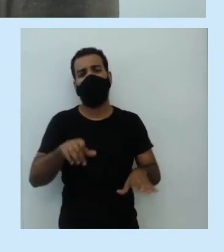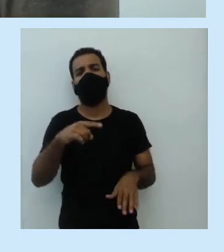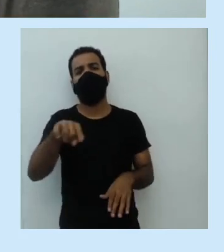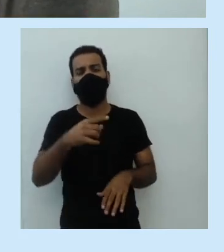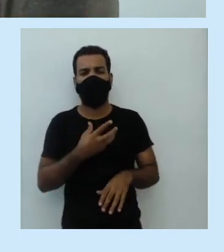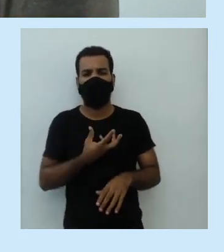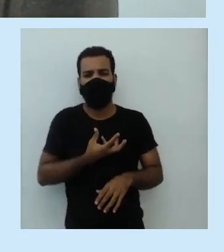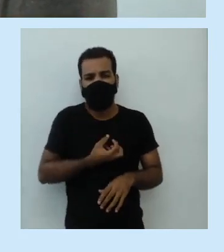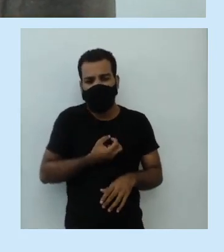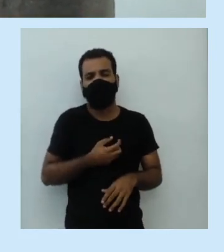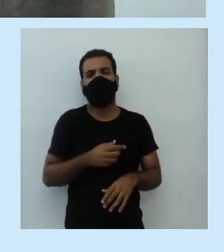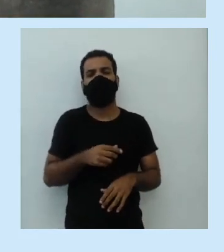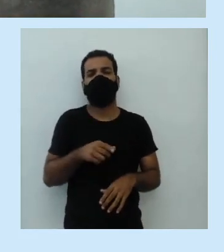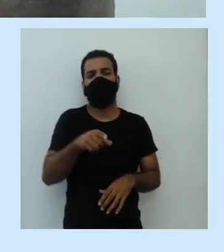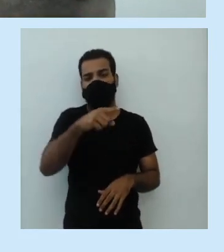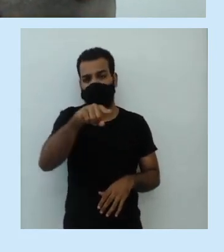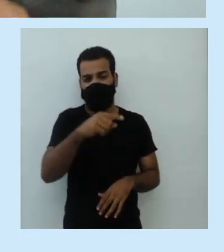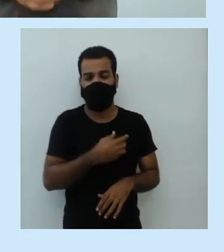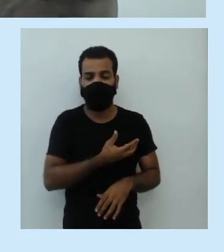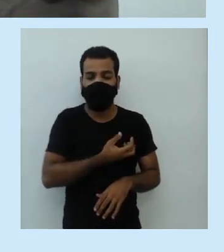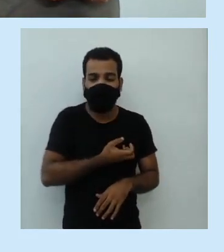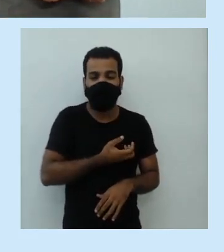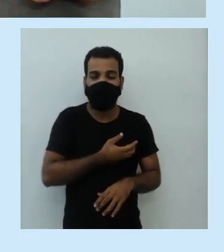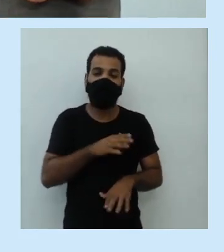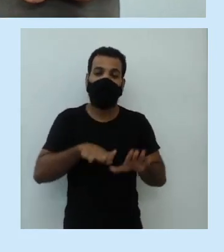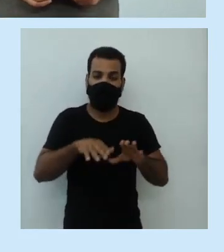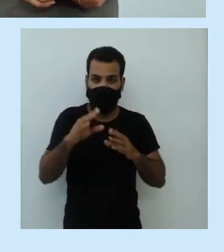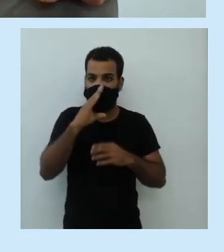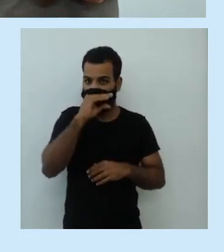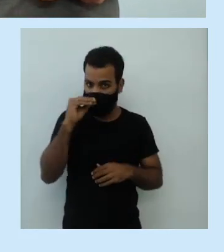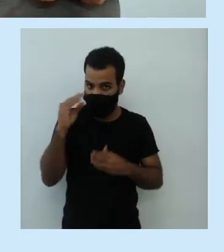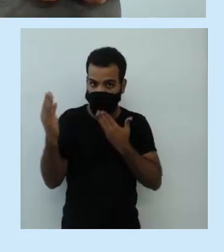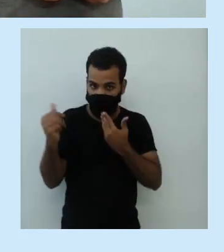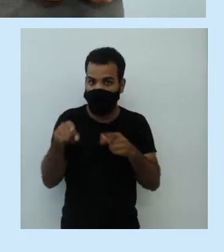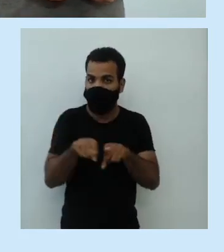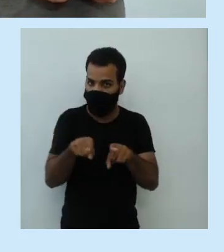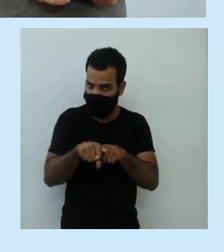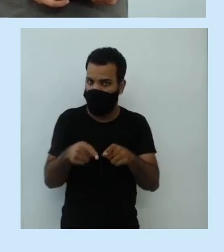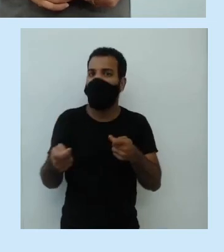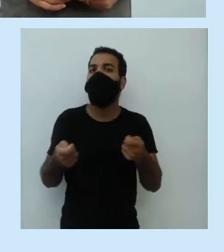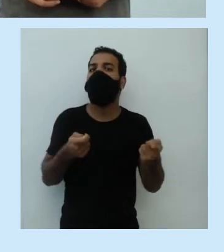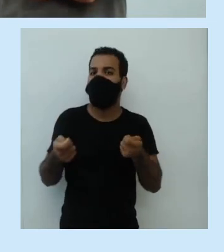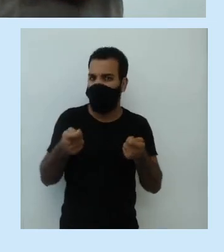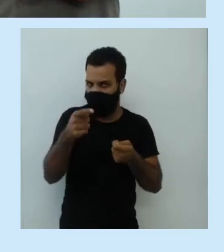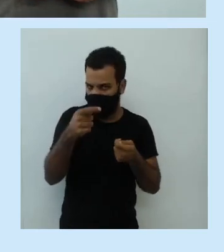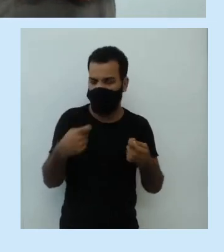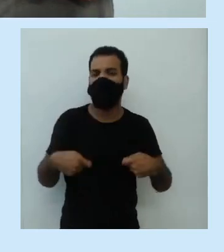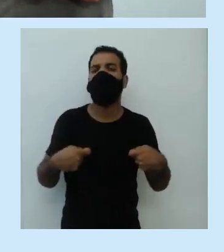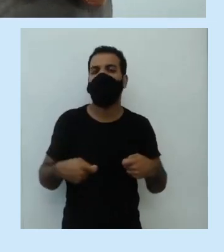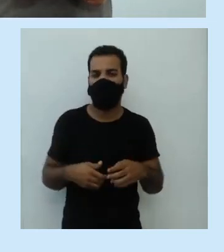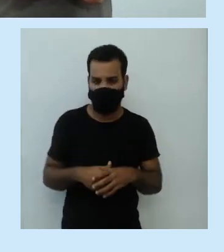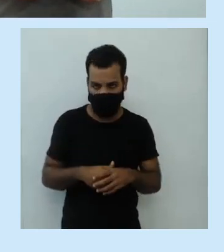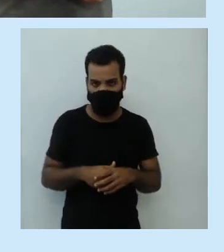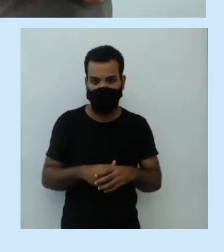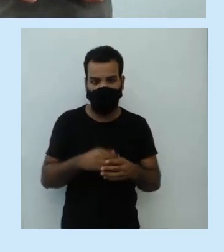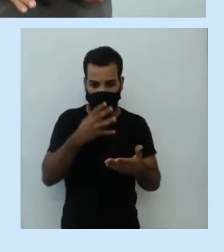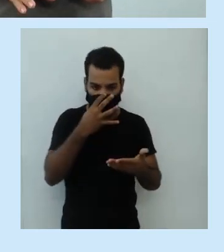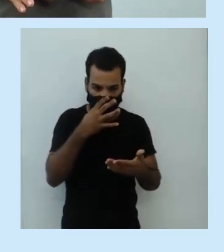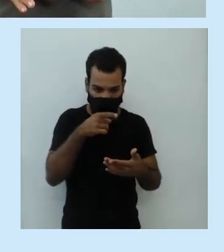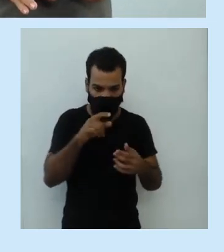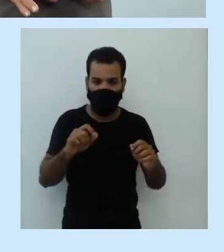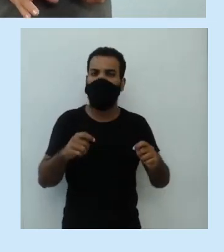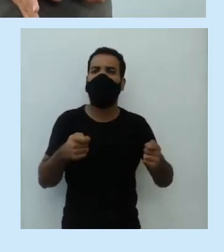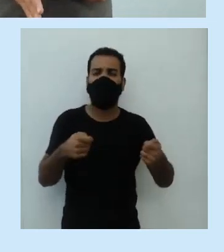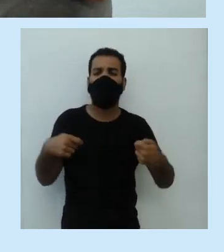o coração de alguns adolescentes. Adolescentes também precisam ter controle sobre aquilo que eles assistem,